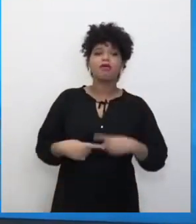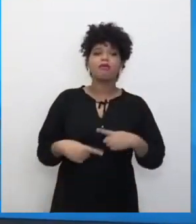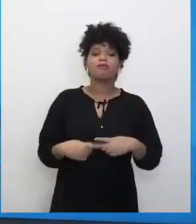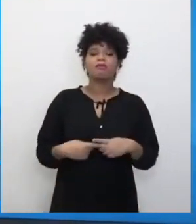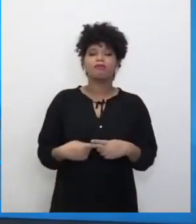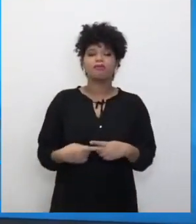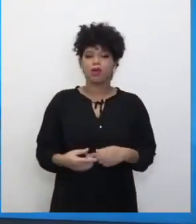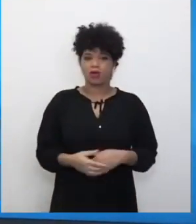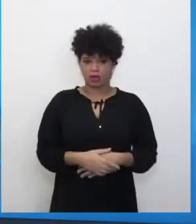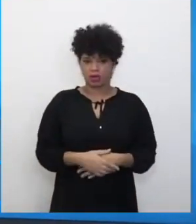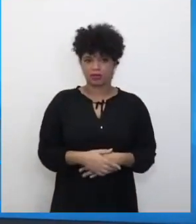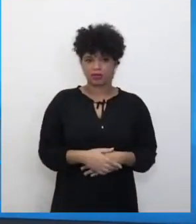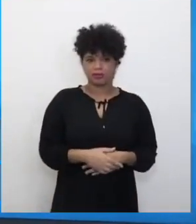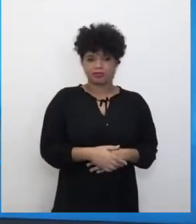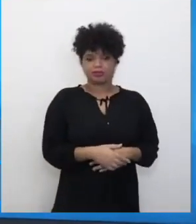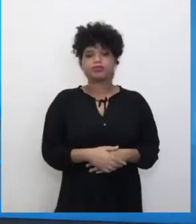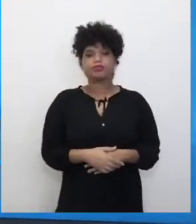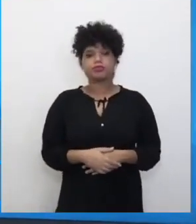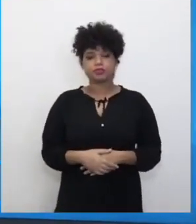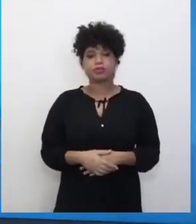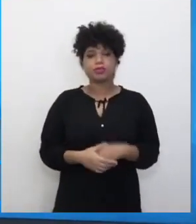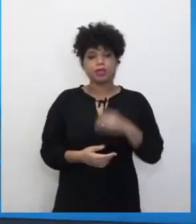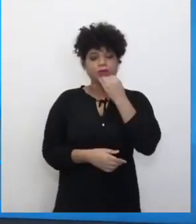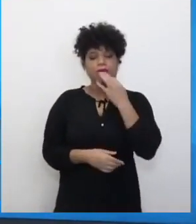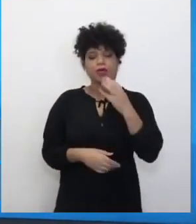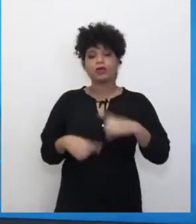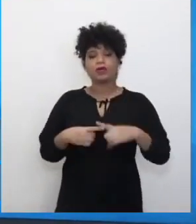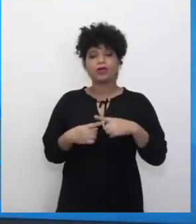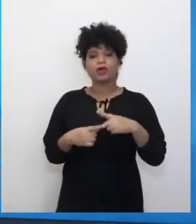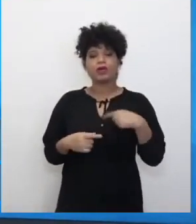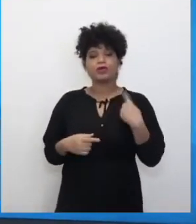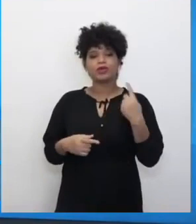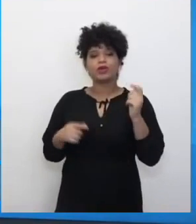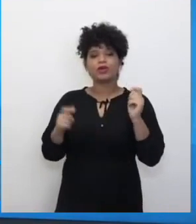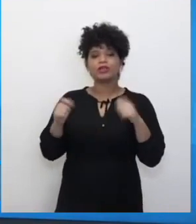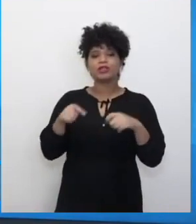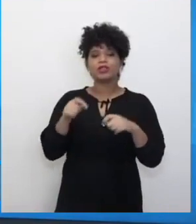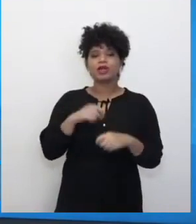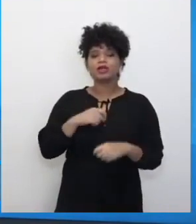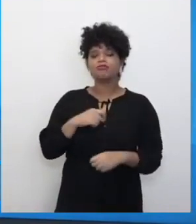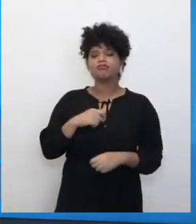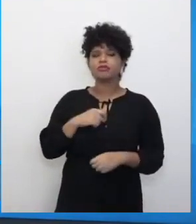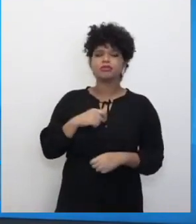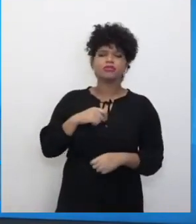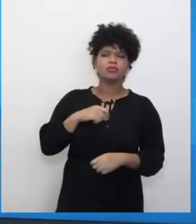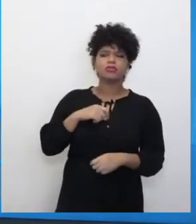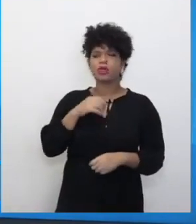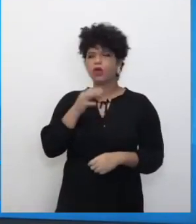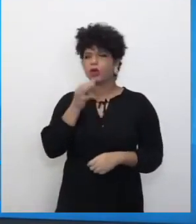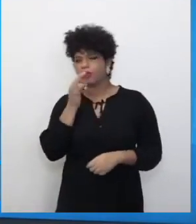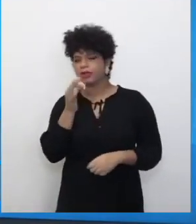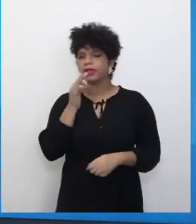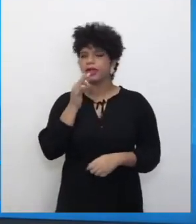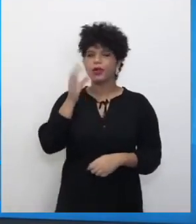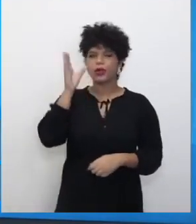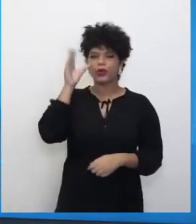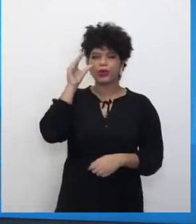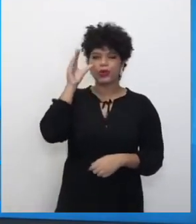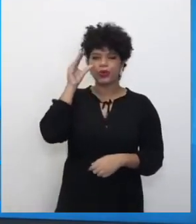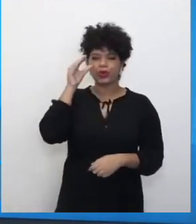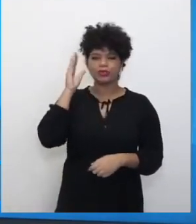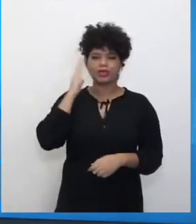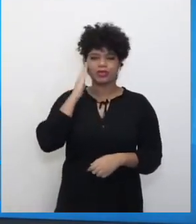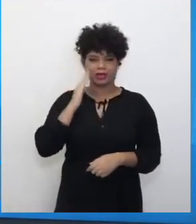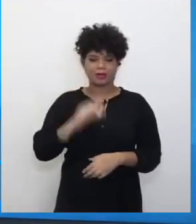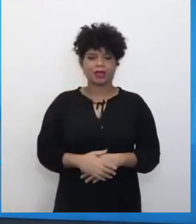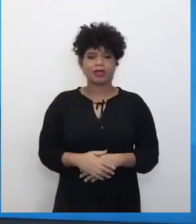aquilo é assim. E isso é legal porque vai criando na gente um aspecto de criticidade, né? O aluno vai aprendendo a que quando ele